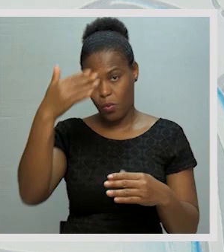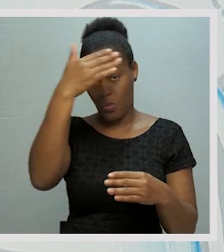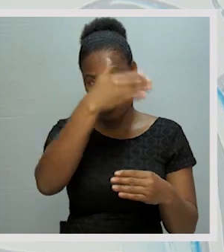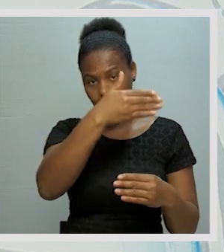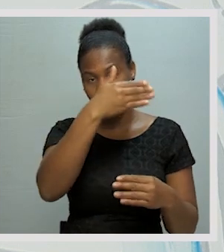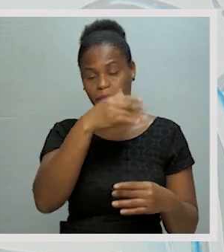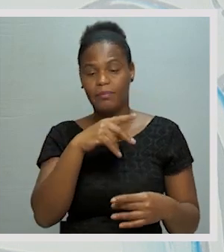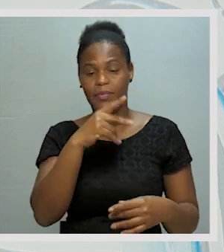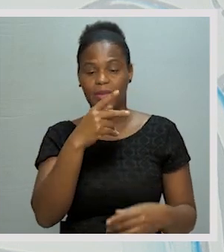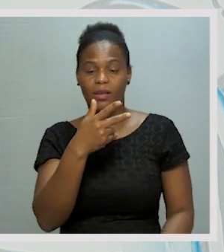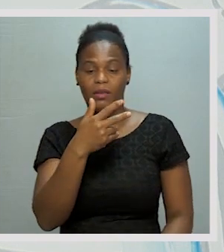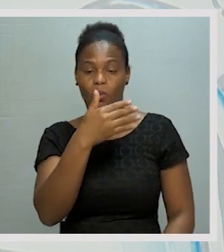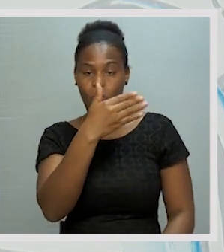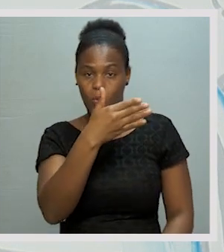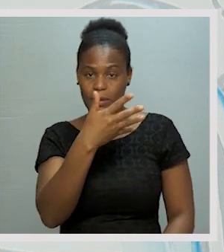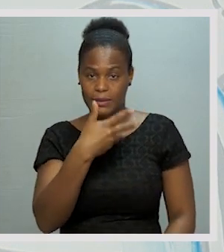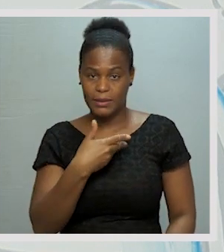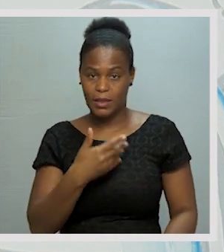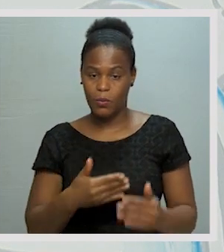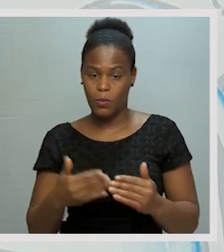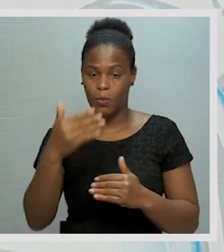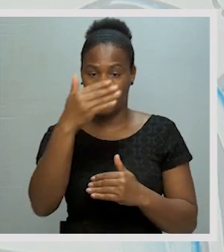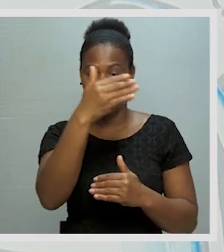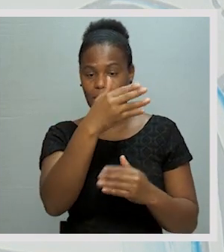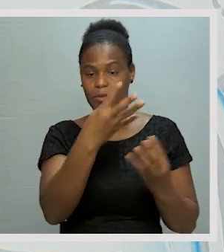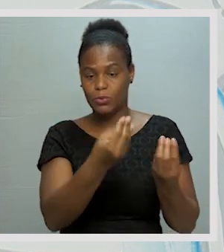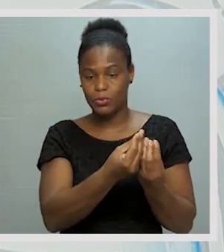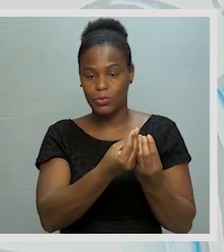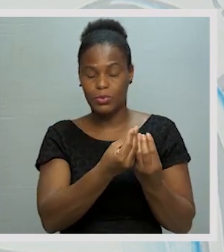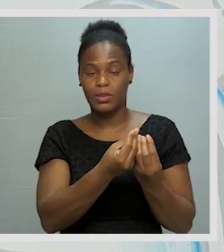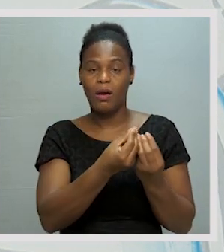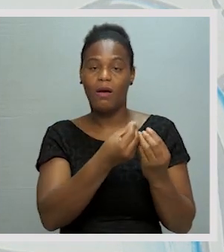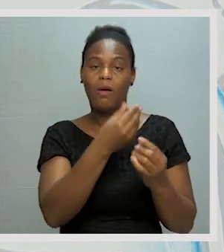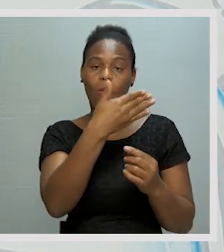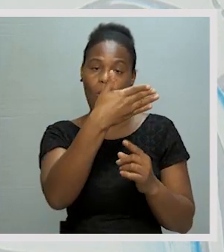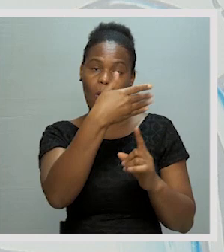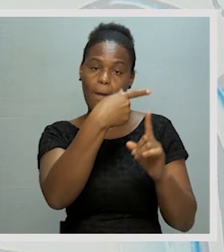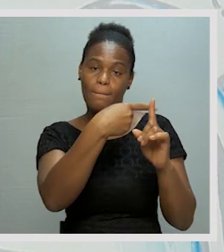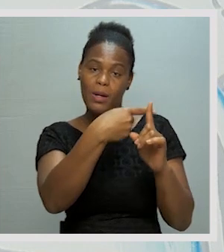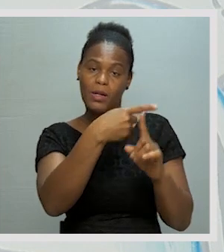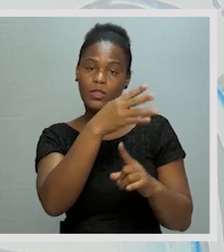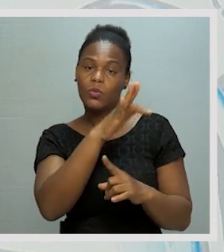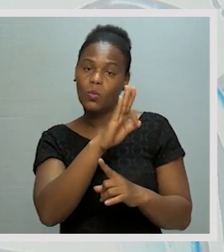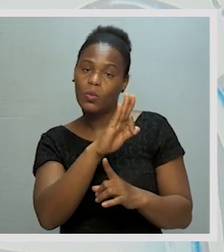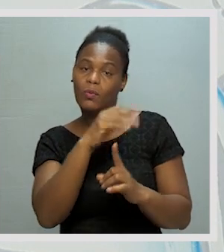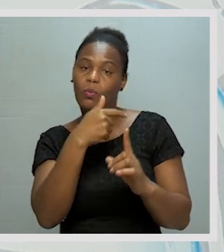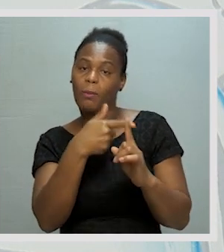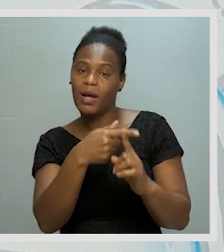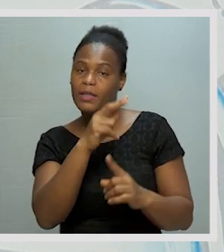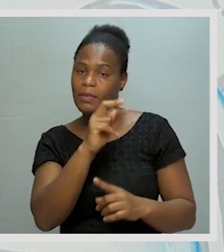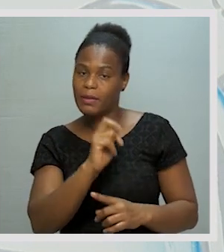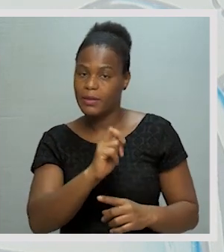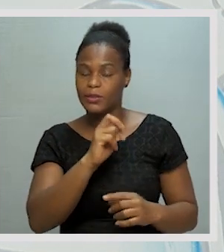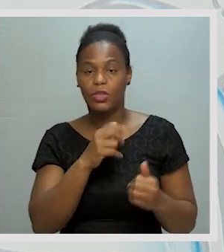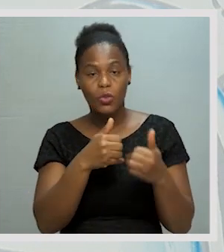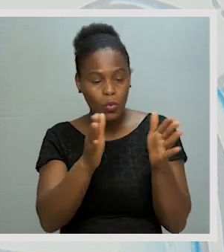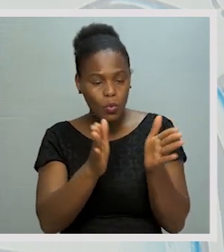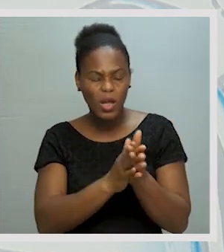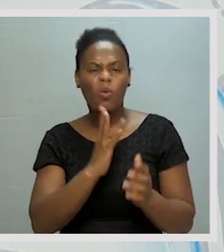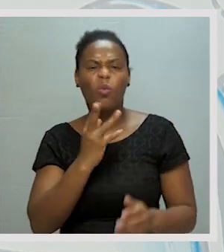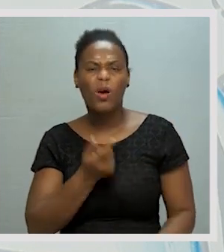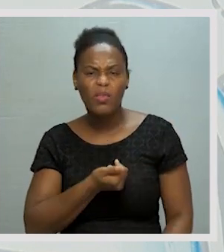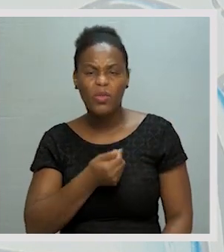essa uma dezena que foi transportada, o que é que vamos fazer? Vamos adicioná-lo, ou adicioná-la,